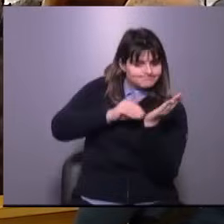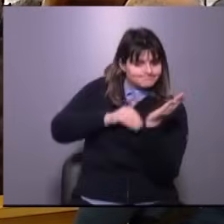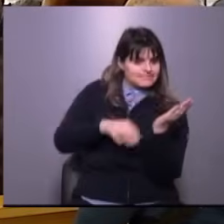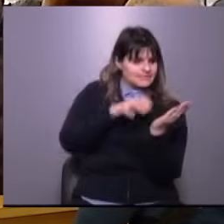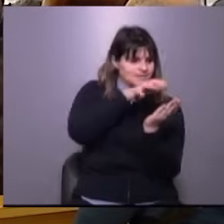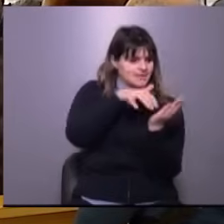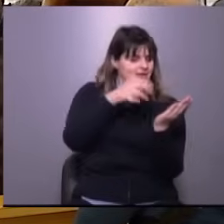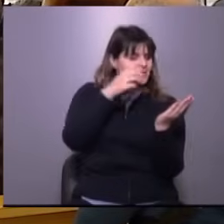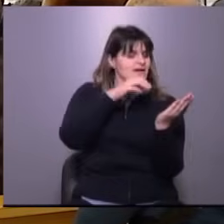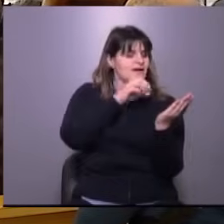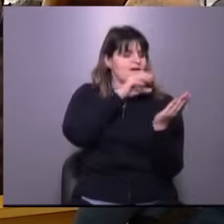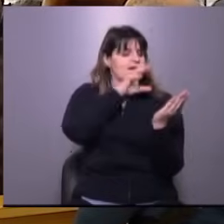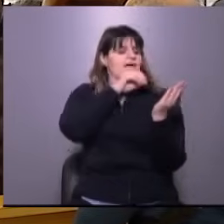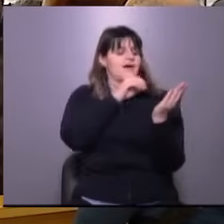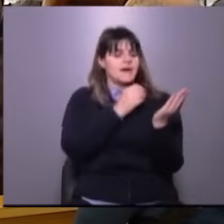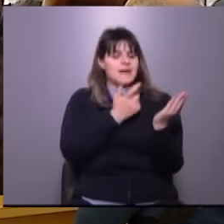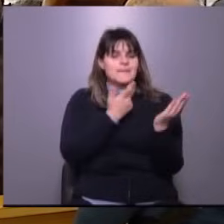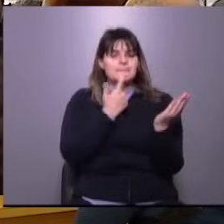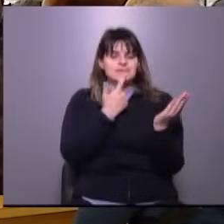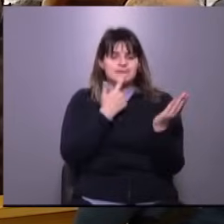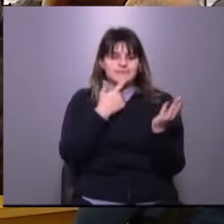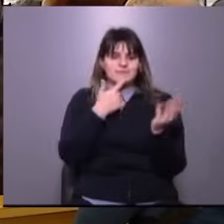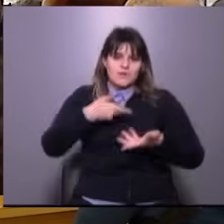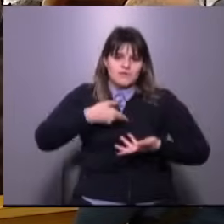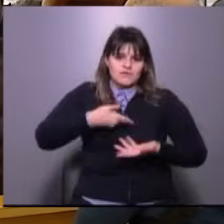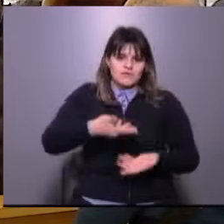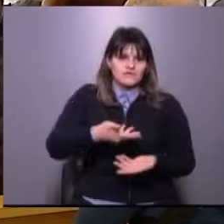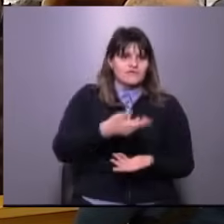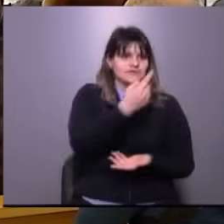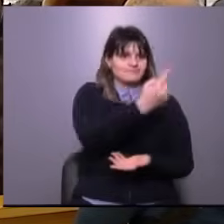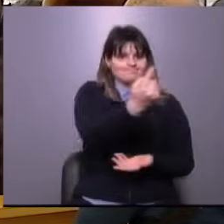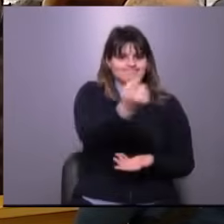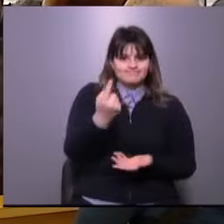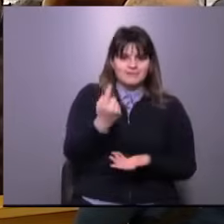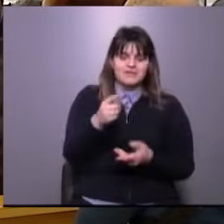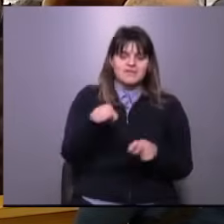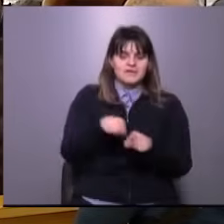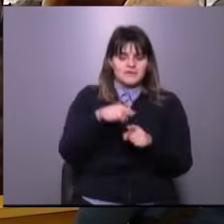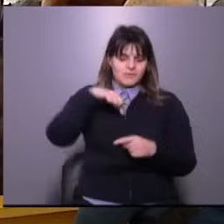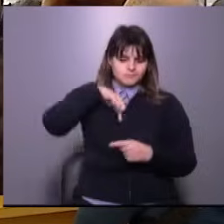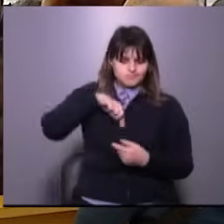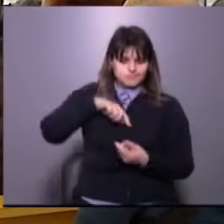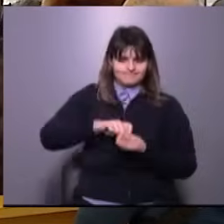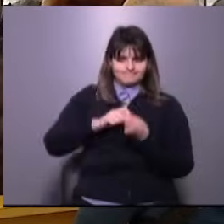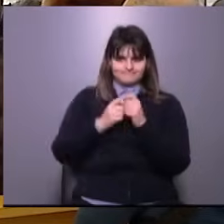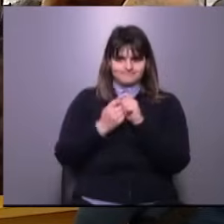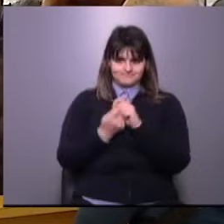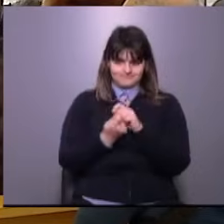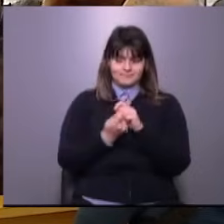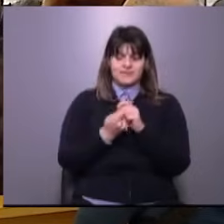É disso que ele nos fala. É isso que nos vem convidar.